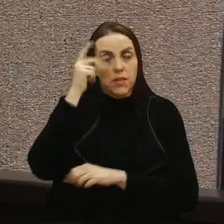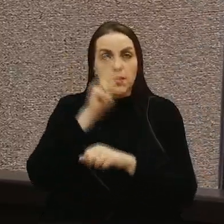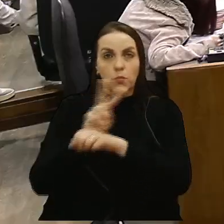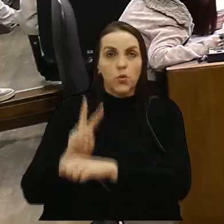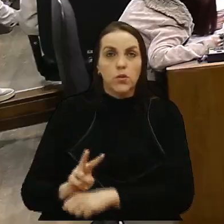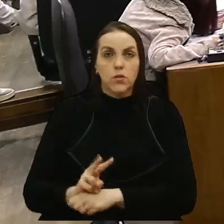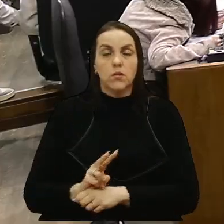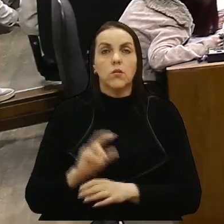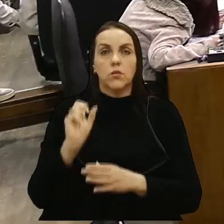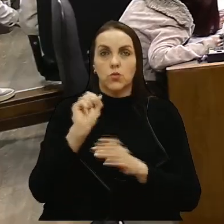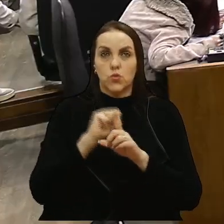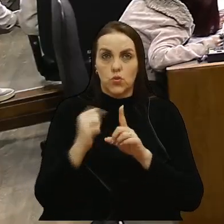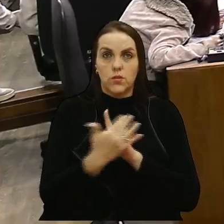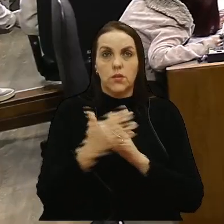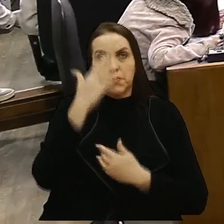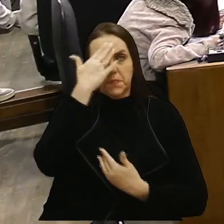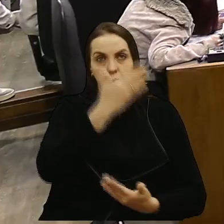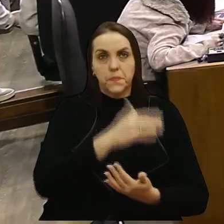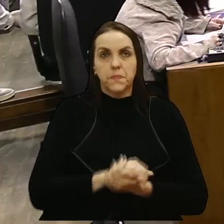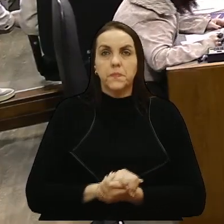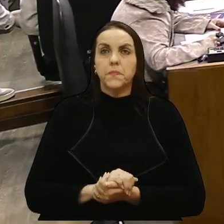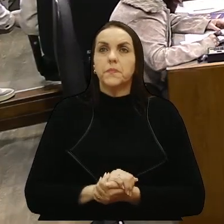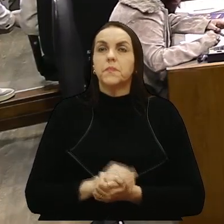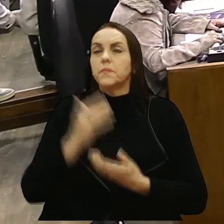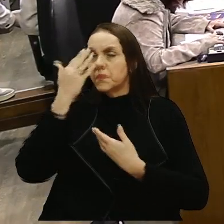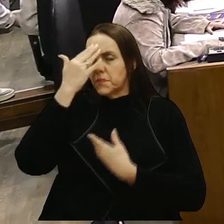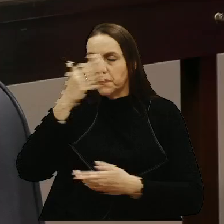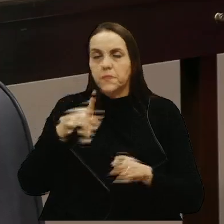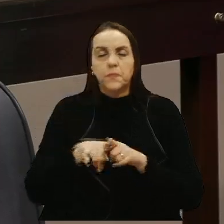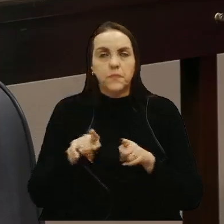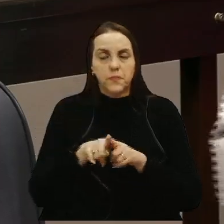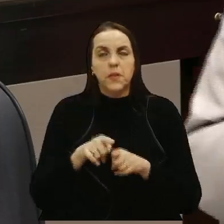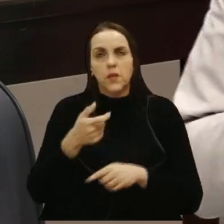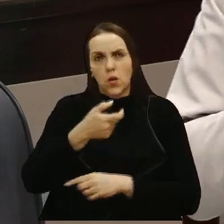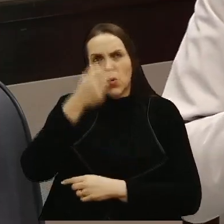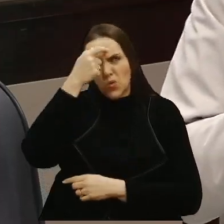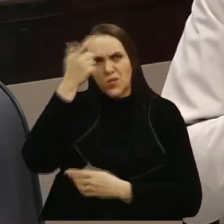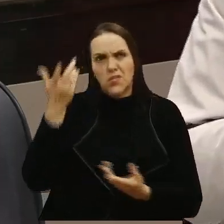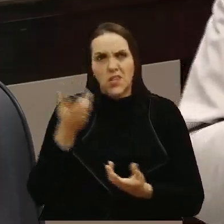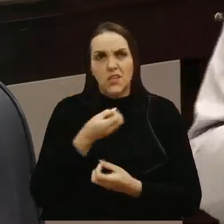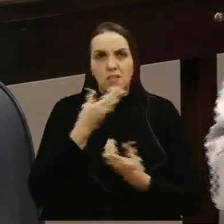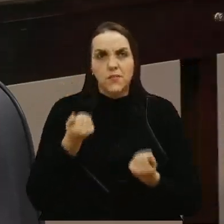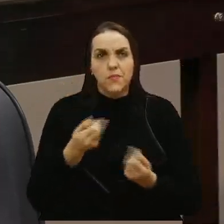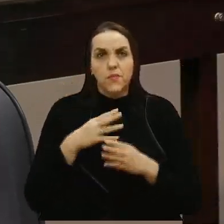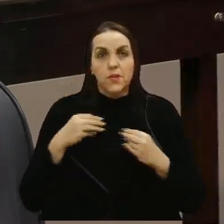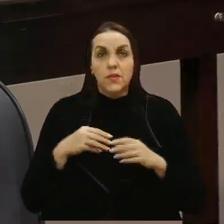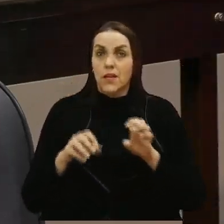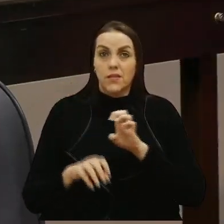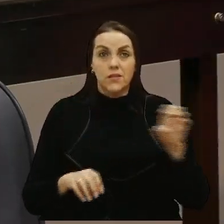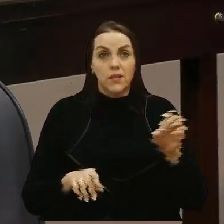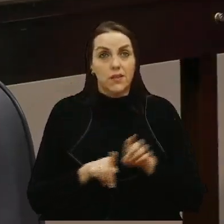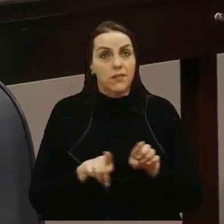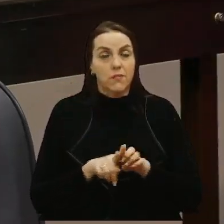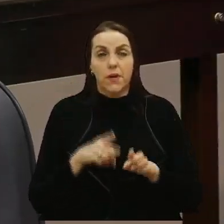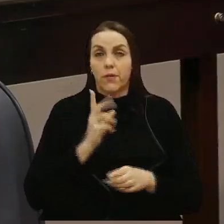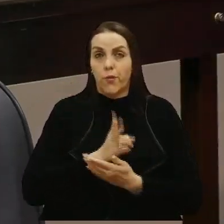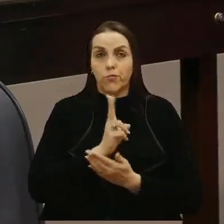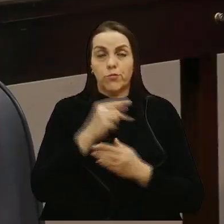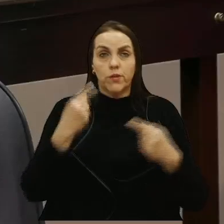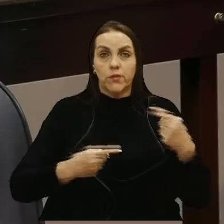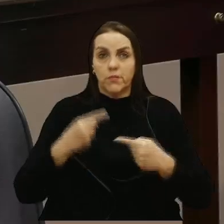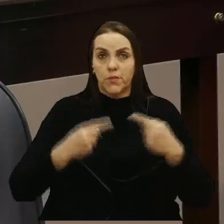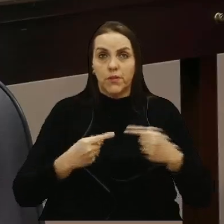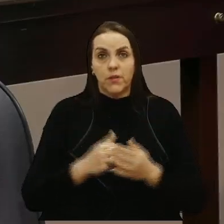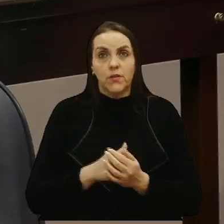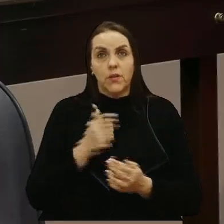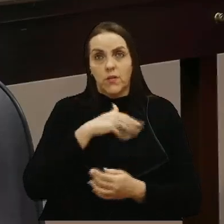Obrigado. Obrigado, e a gente conta sempre com o bom senso aqui, até da própria esquerda, né, para a gente continuar debatendo, mas eu acredito que o debate